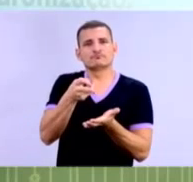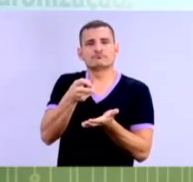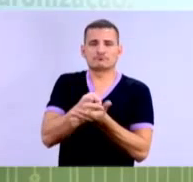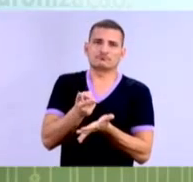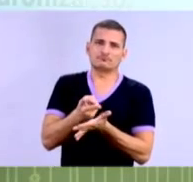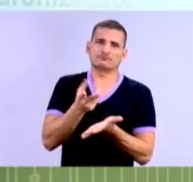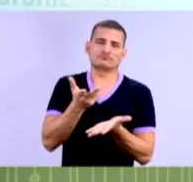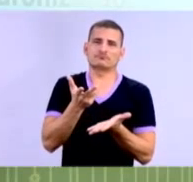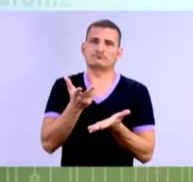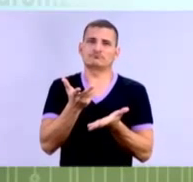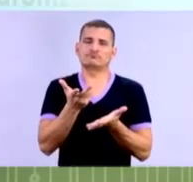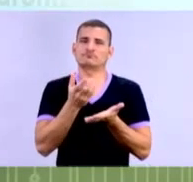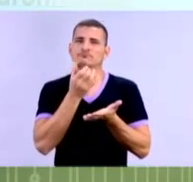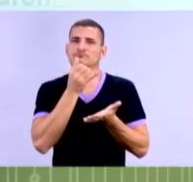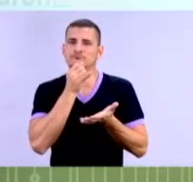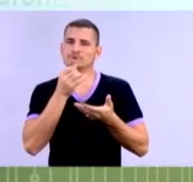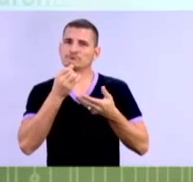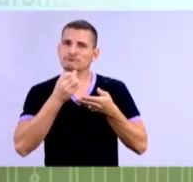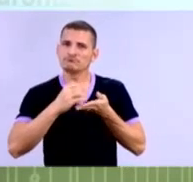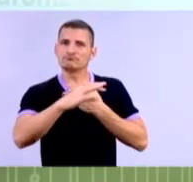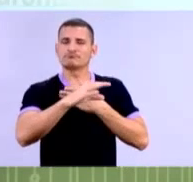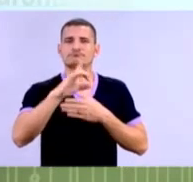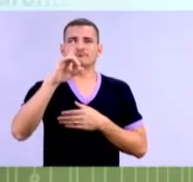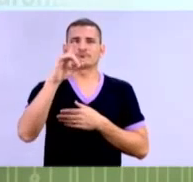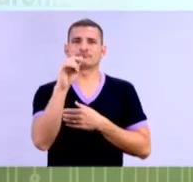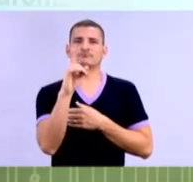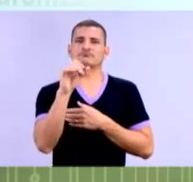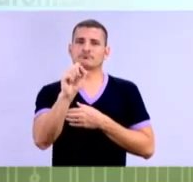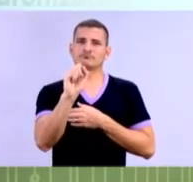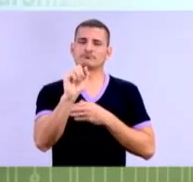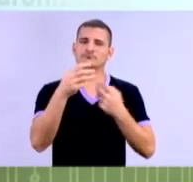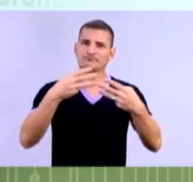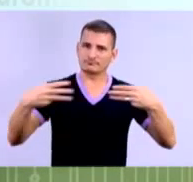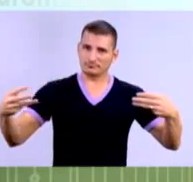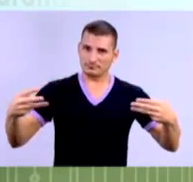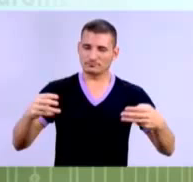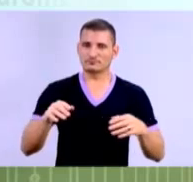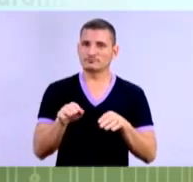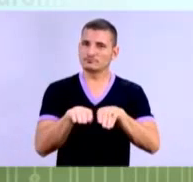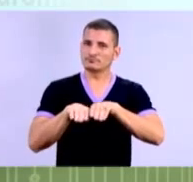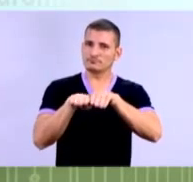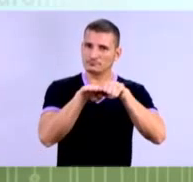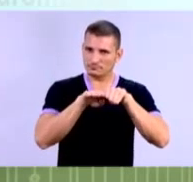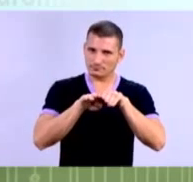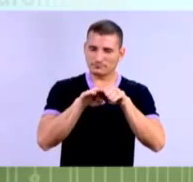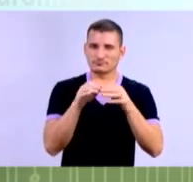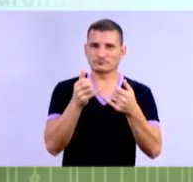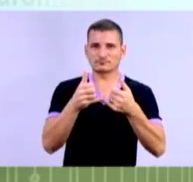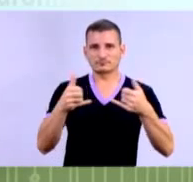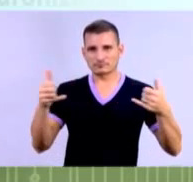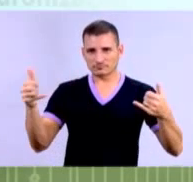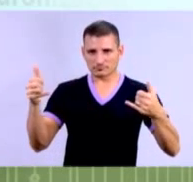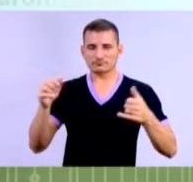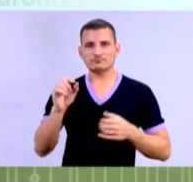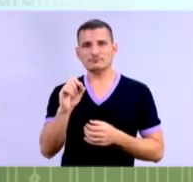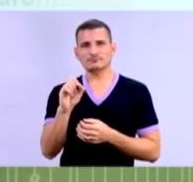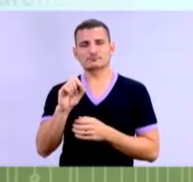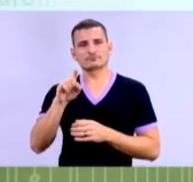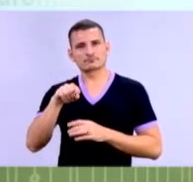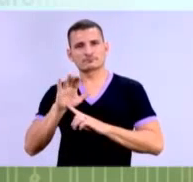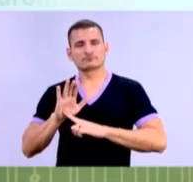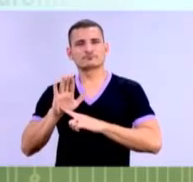digamos, transmissão de dados via rede. Então, a padronização do cabeamento veio aí para ajudar